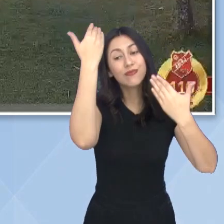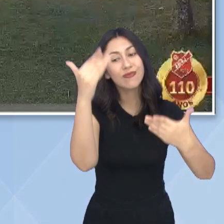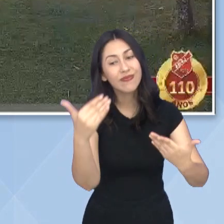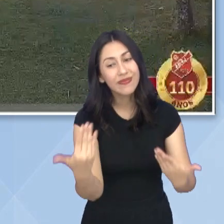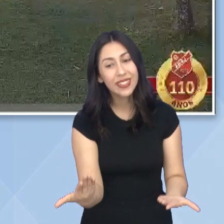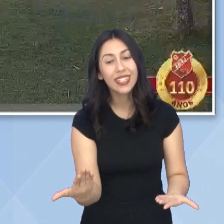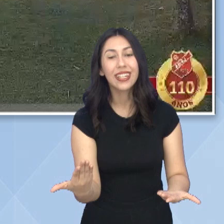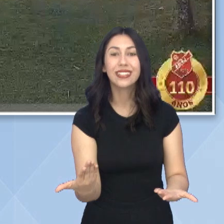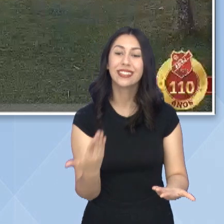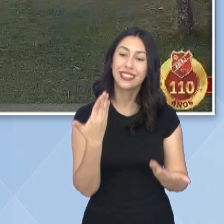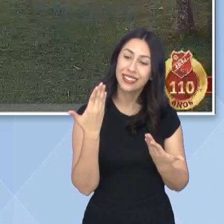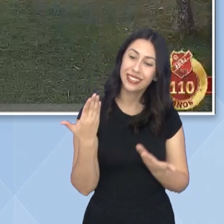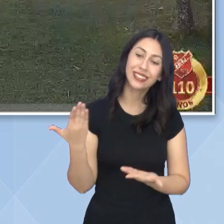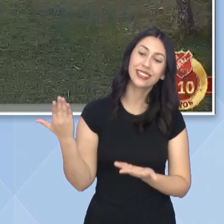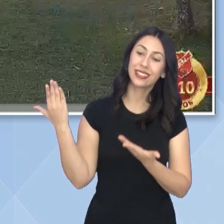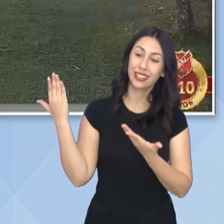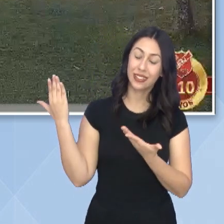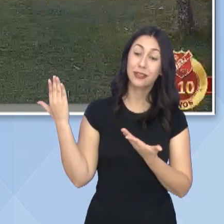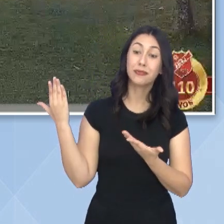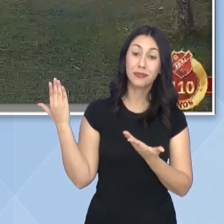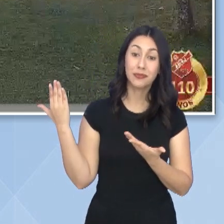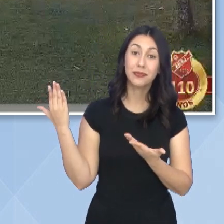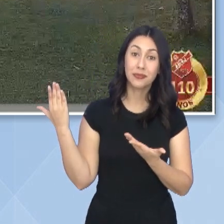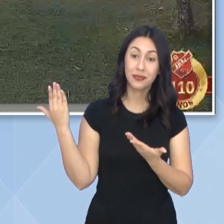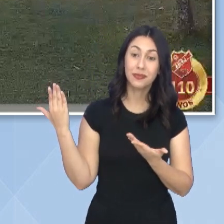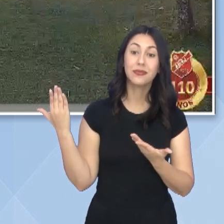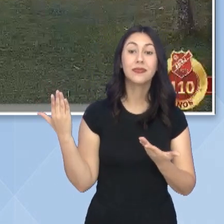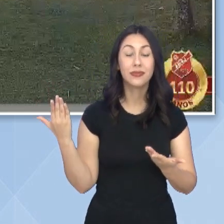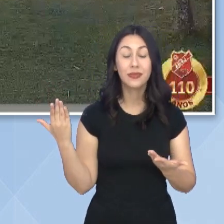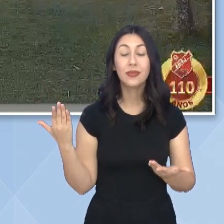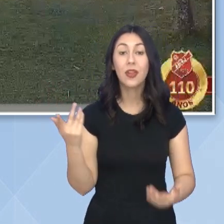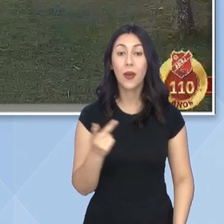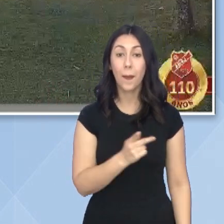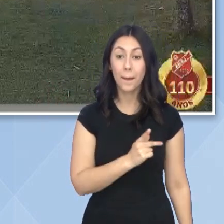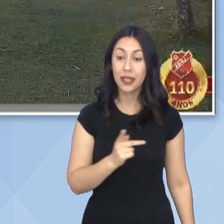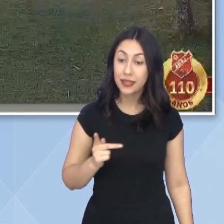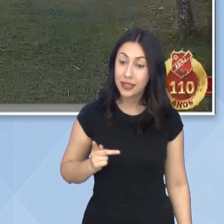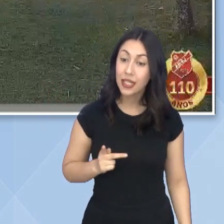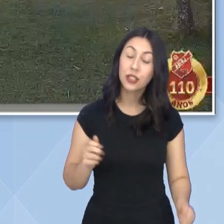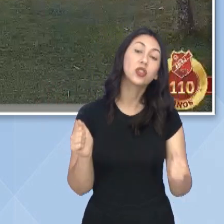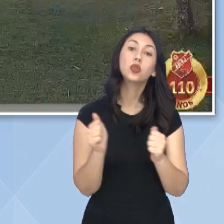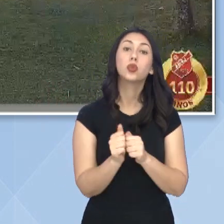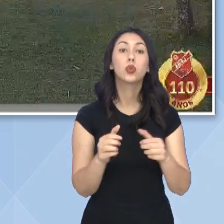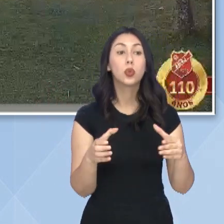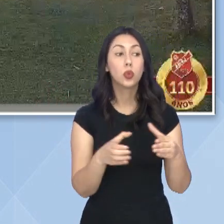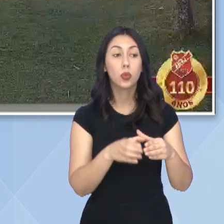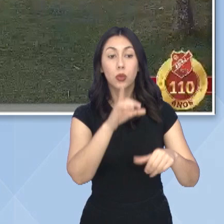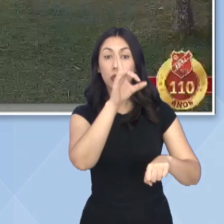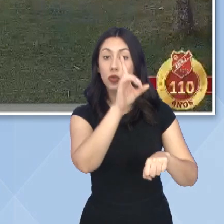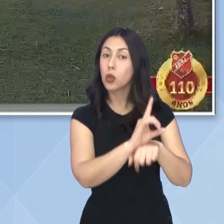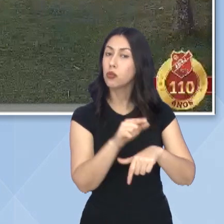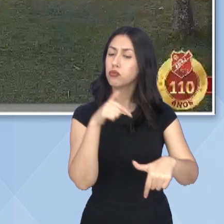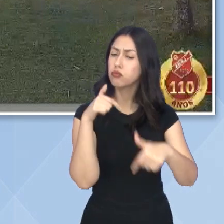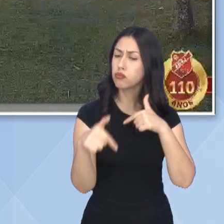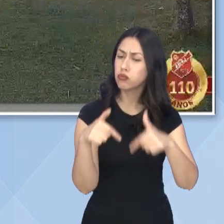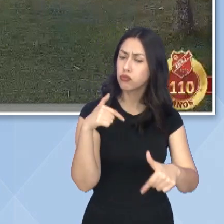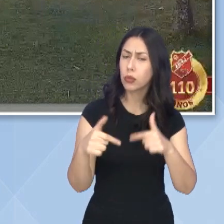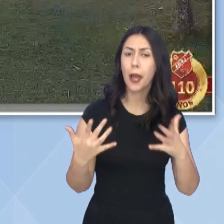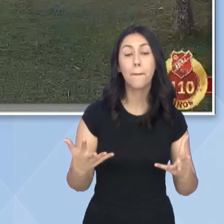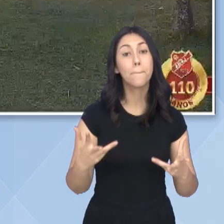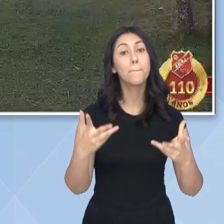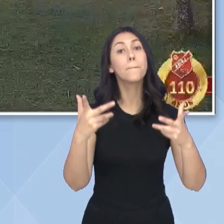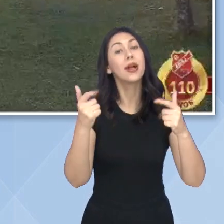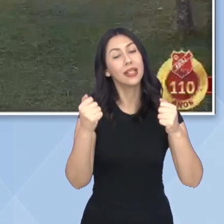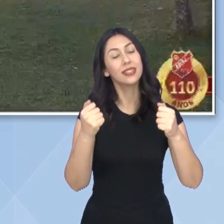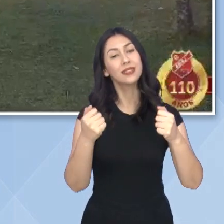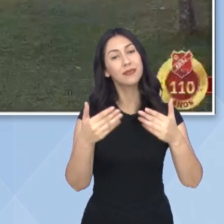gloriosa Vermelhinha, né, Frederico Gurati, o presidente, e sua diretoria, que presta um grande serviço para a nossa